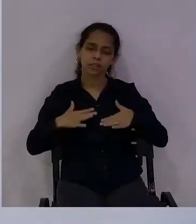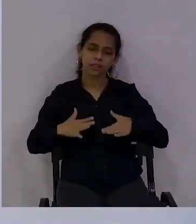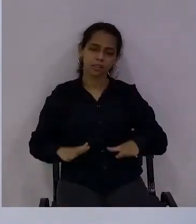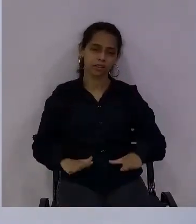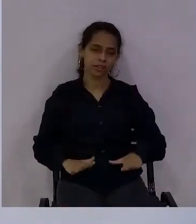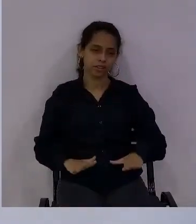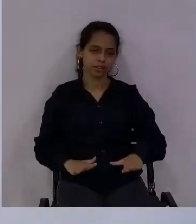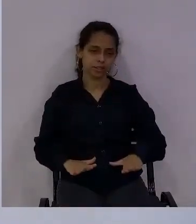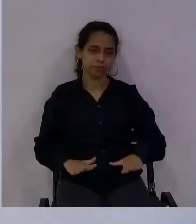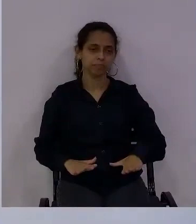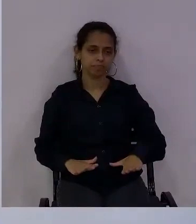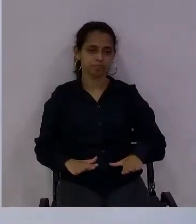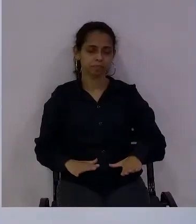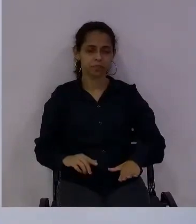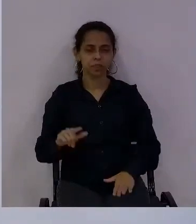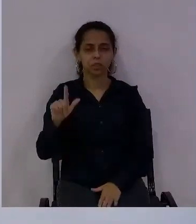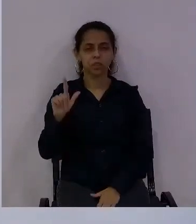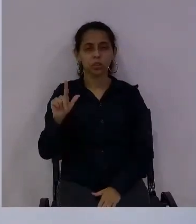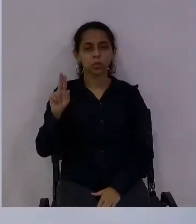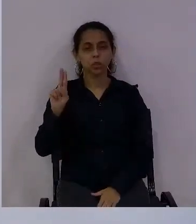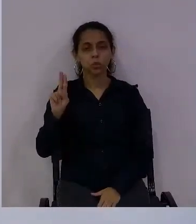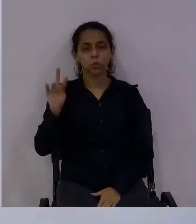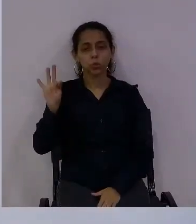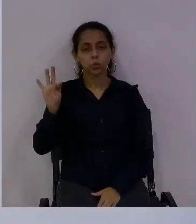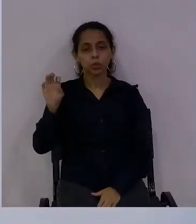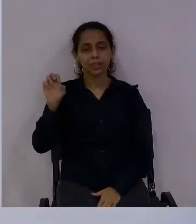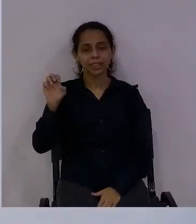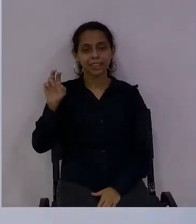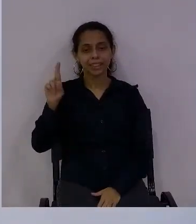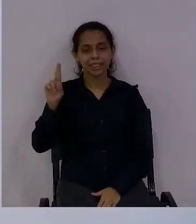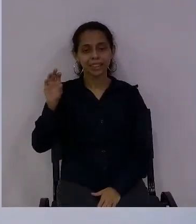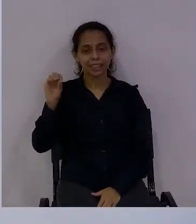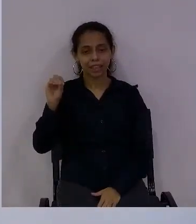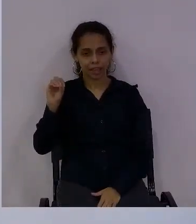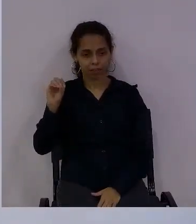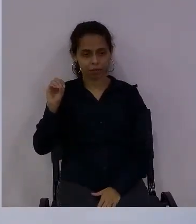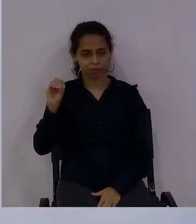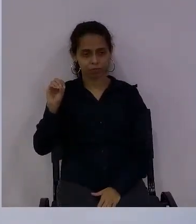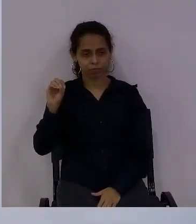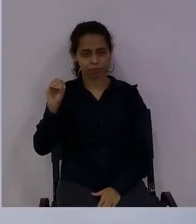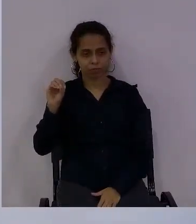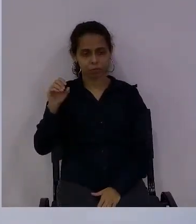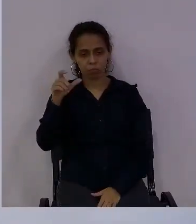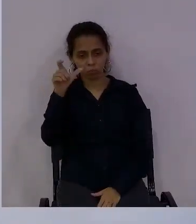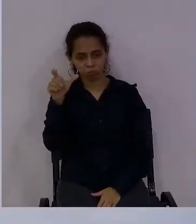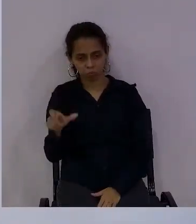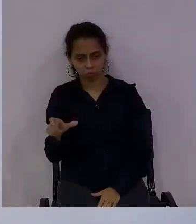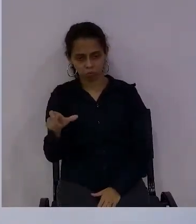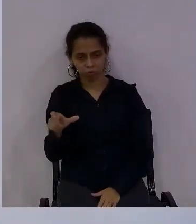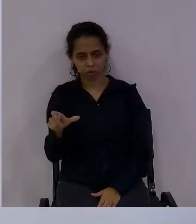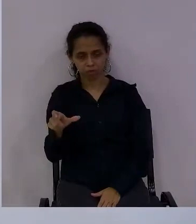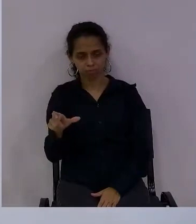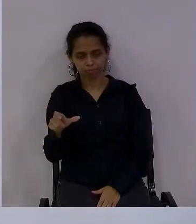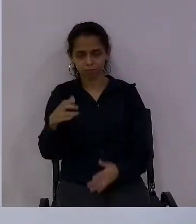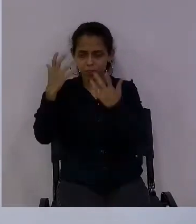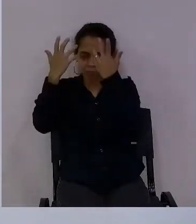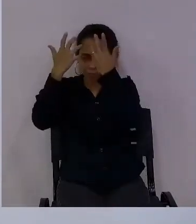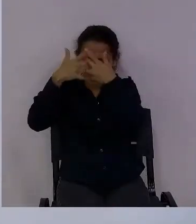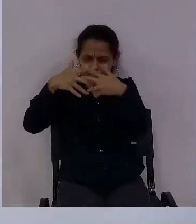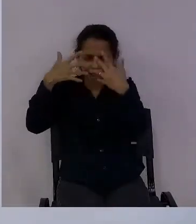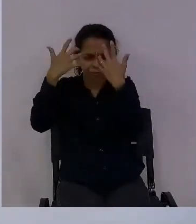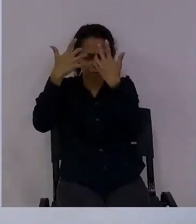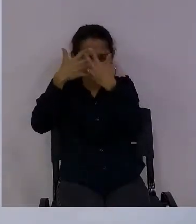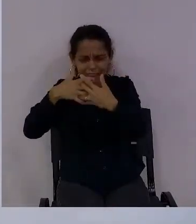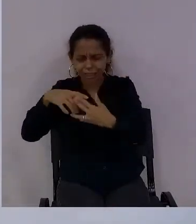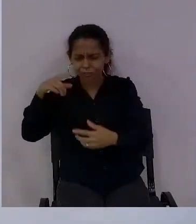Martim Lutero era alguém que vivia atormentado com os seus pecados. Pensando não haver para ele qualquer